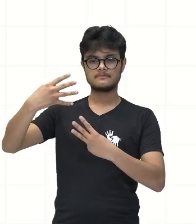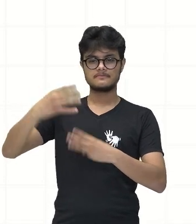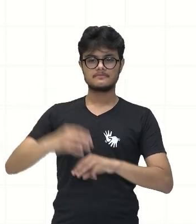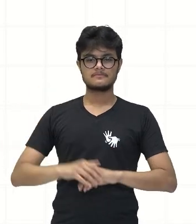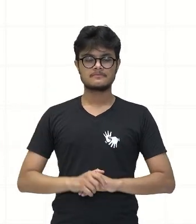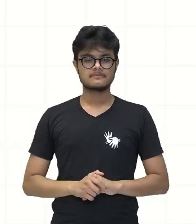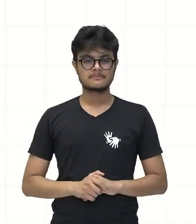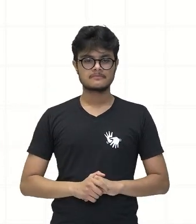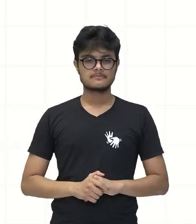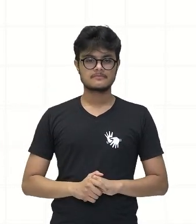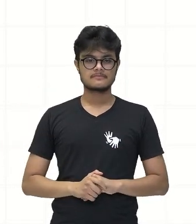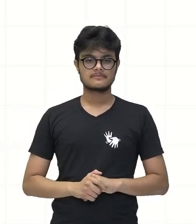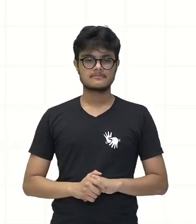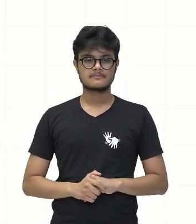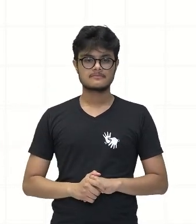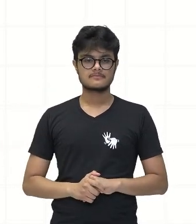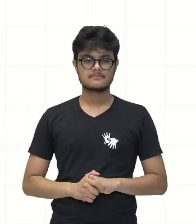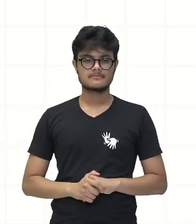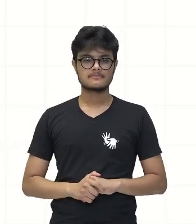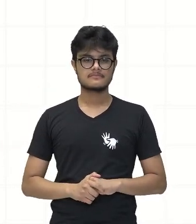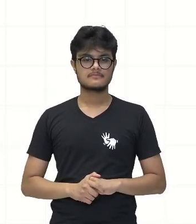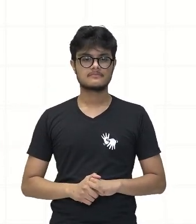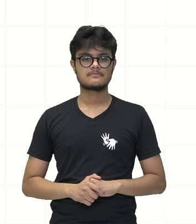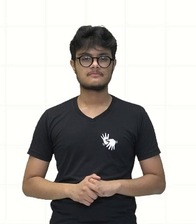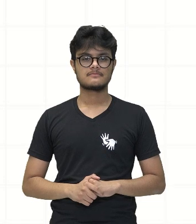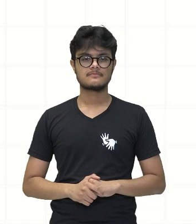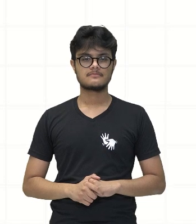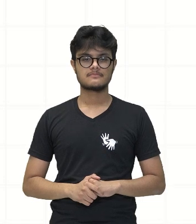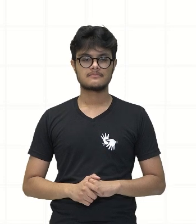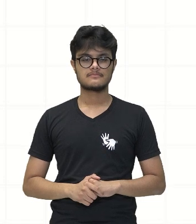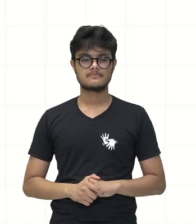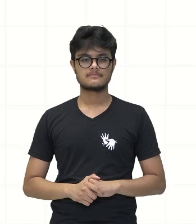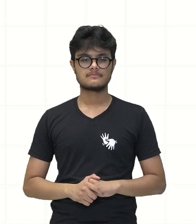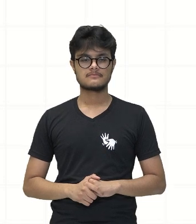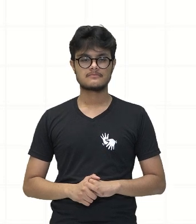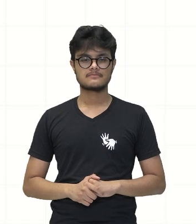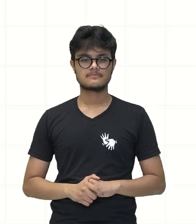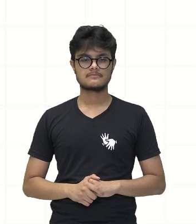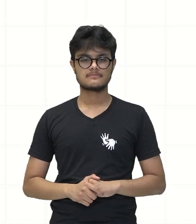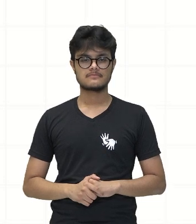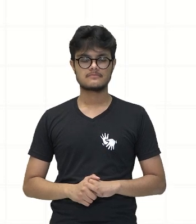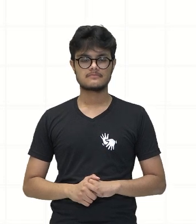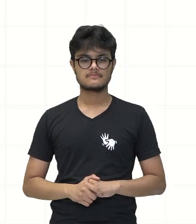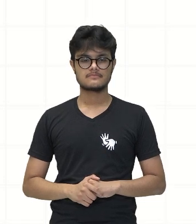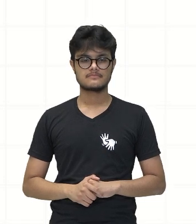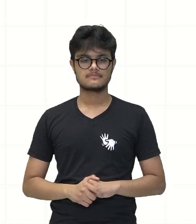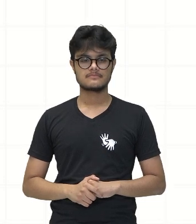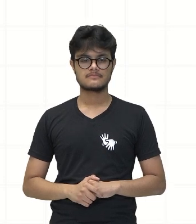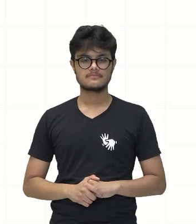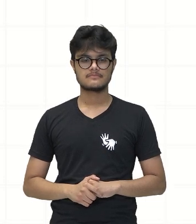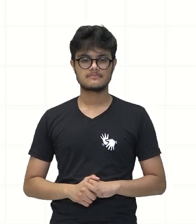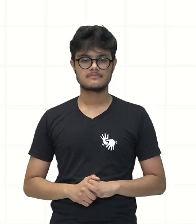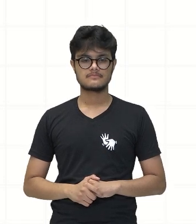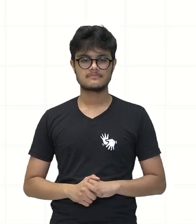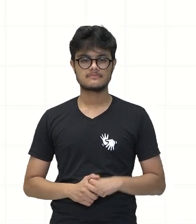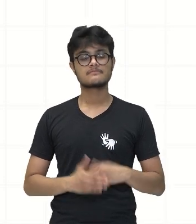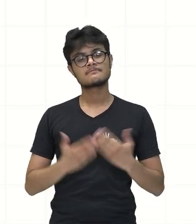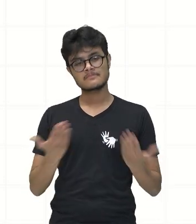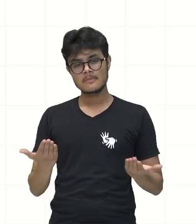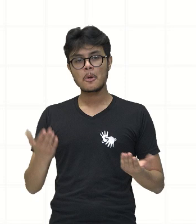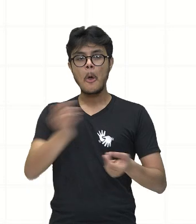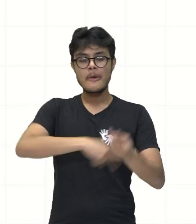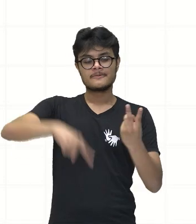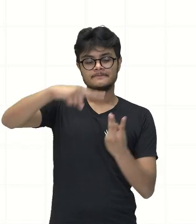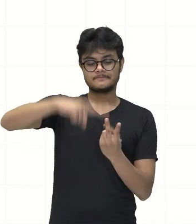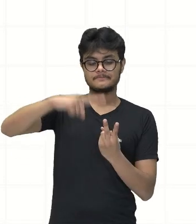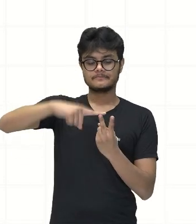1. Beleza? Ó, o expoente é igual ao índice, então vai ser o próprio radicando. Então, raiz